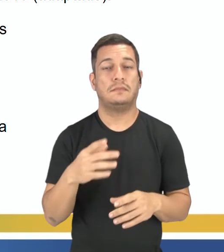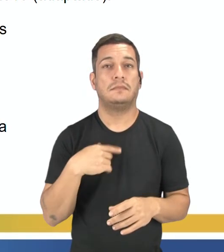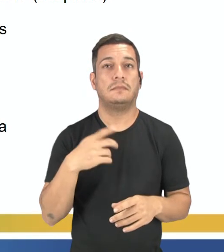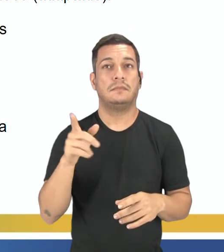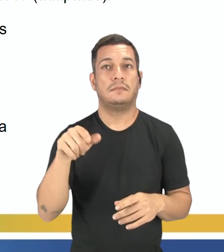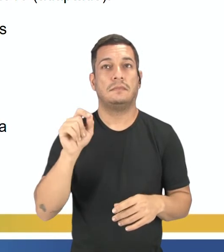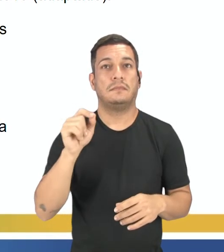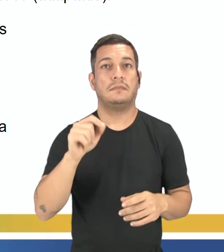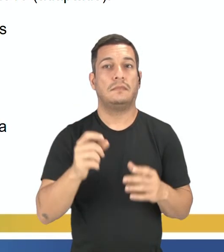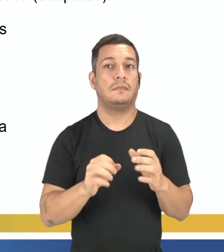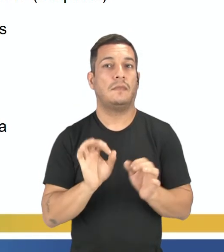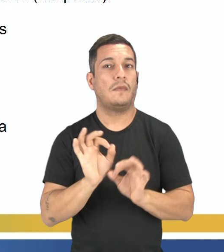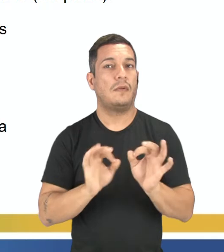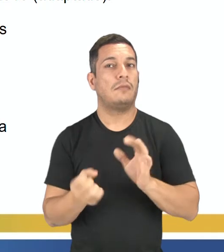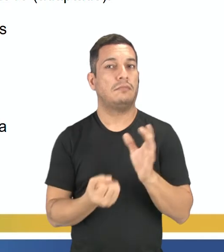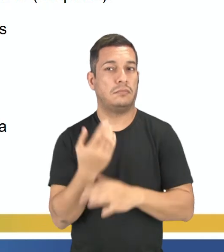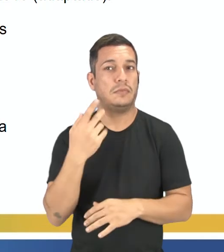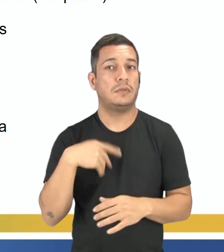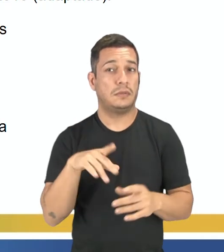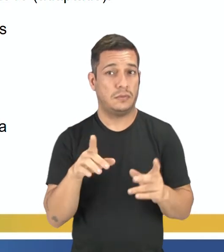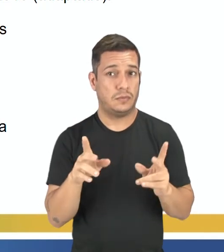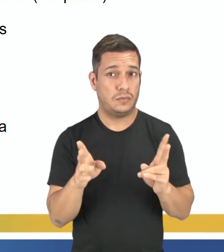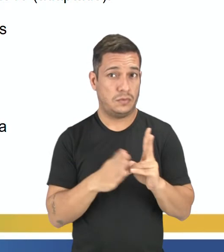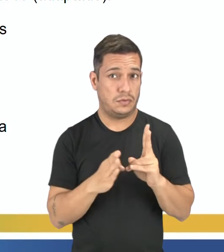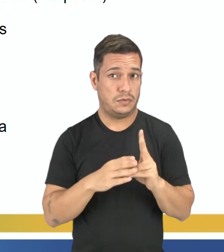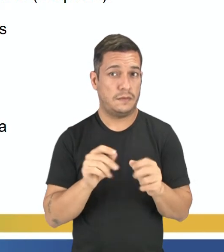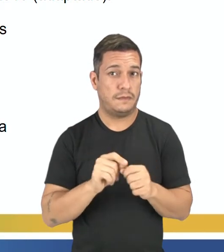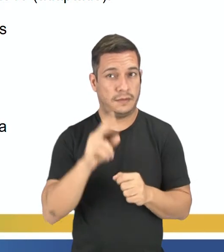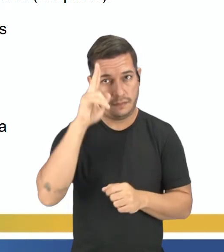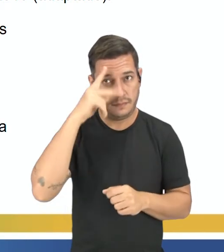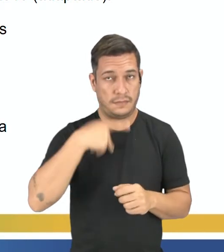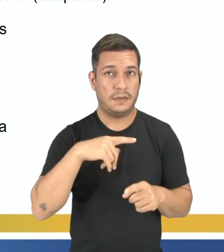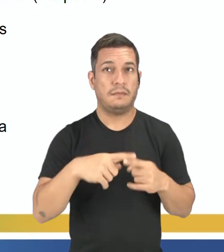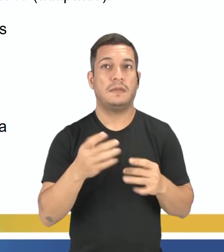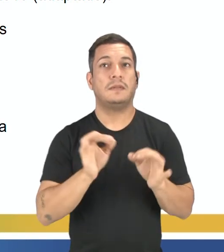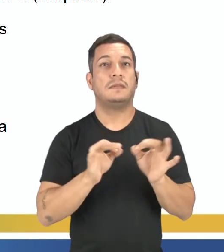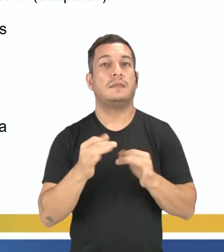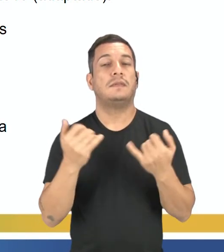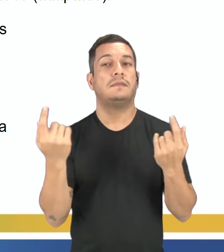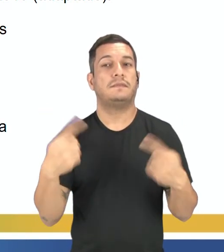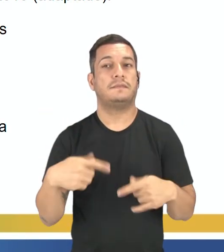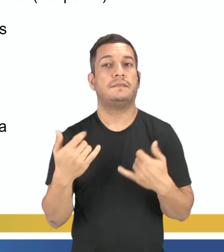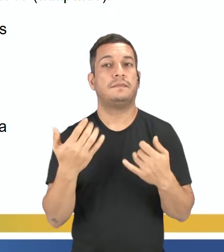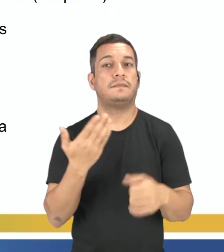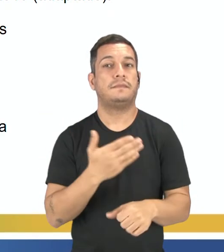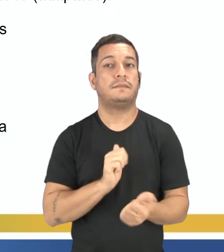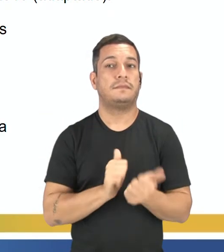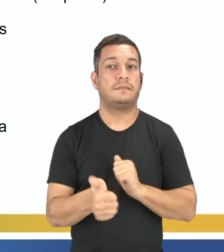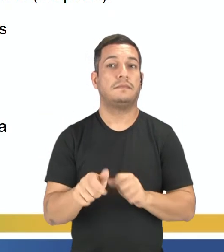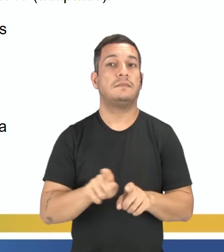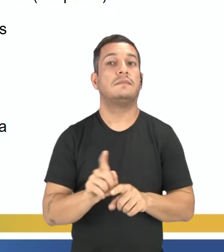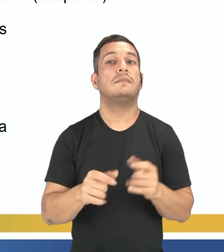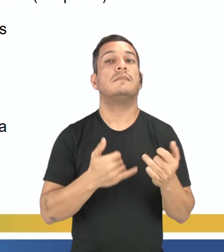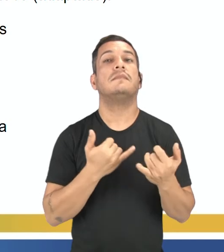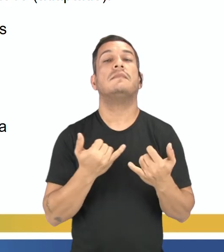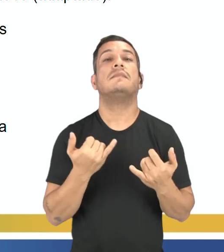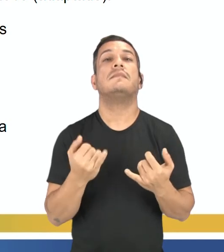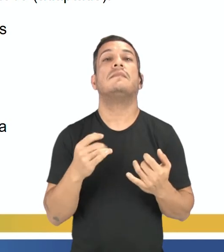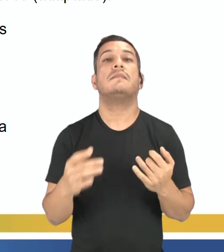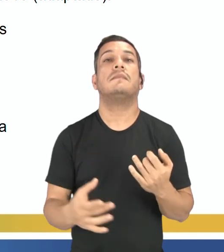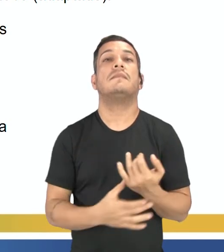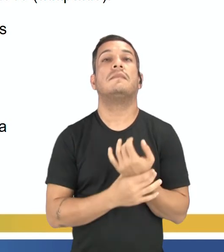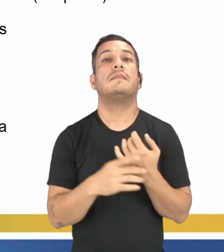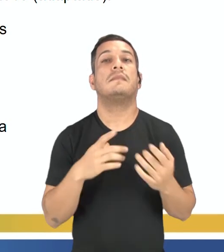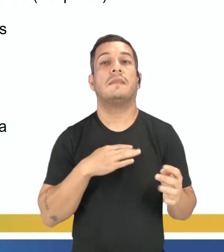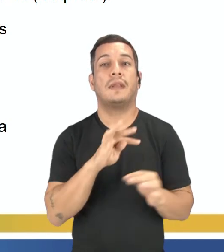evento, esses artefatos foram produzidos pela própria etnia, porém, sua estruturação como modalidade esportiva promoveu uma